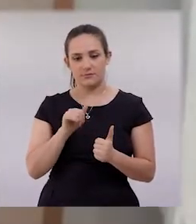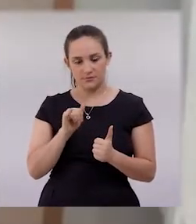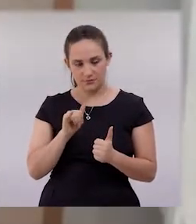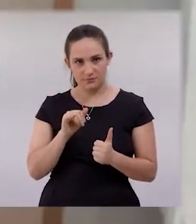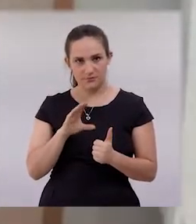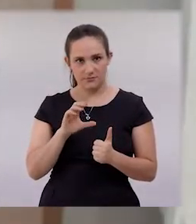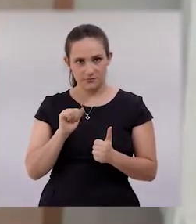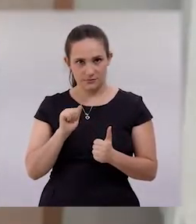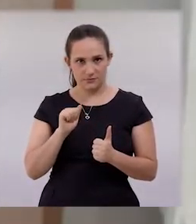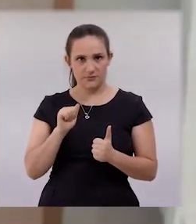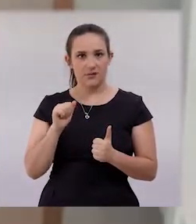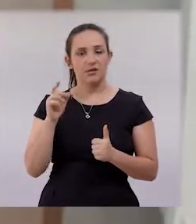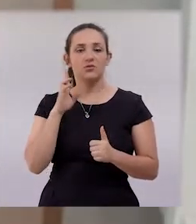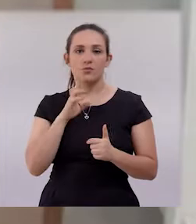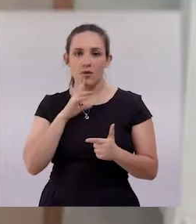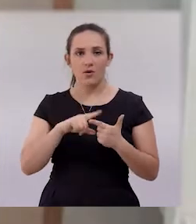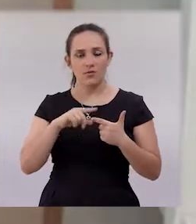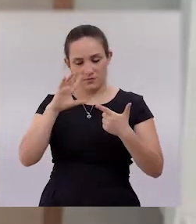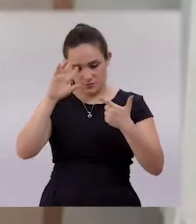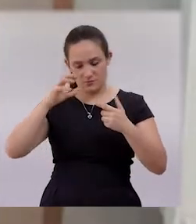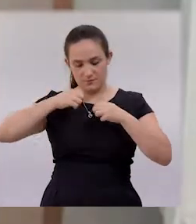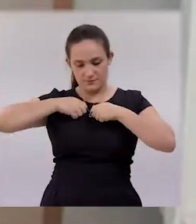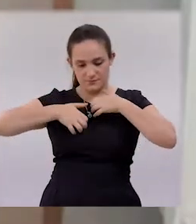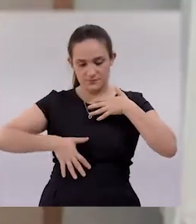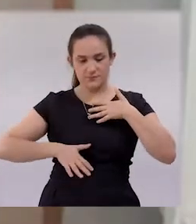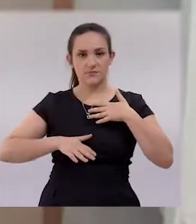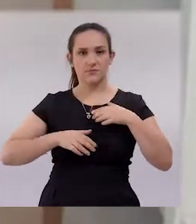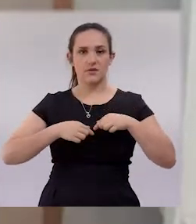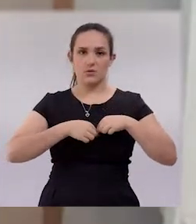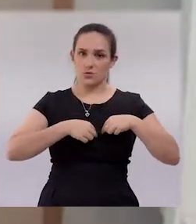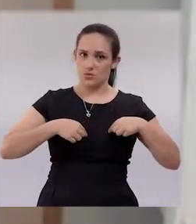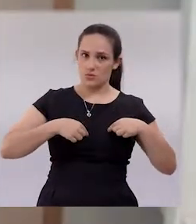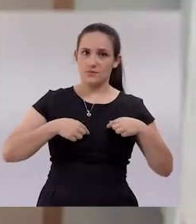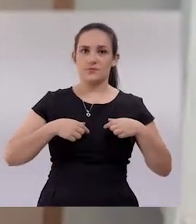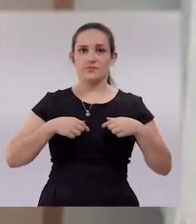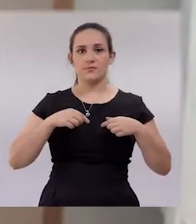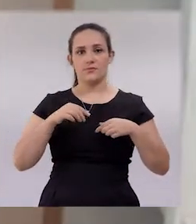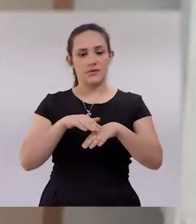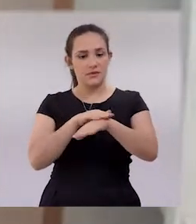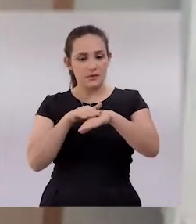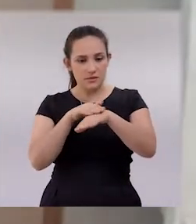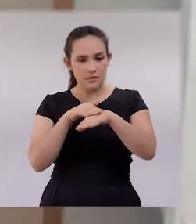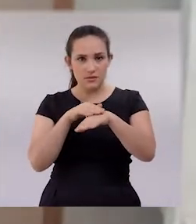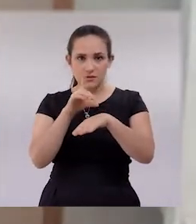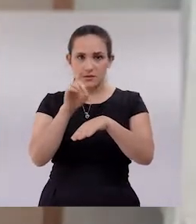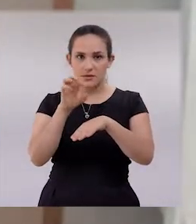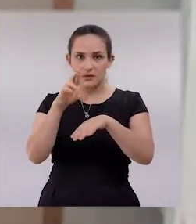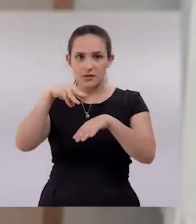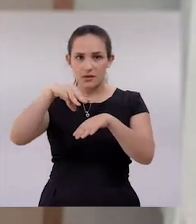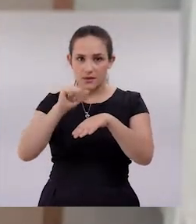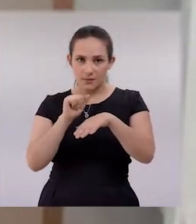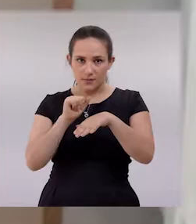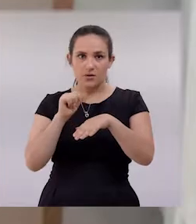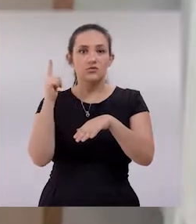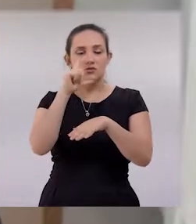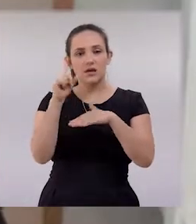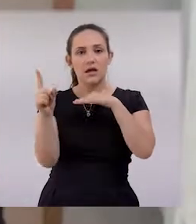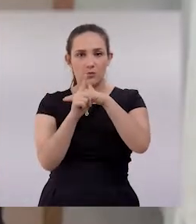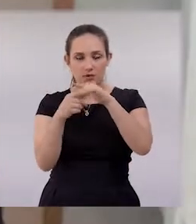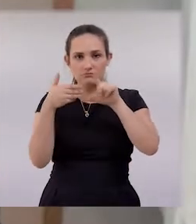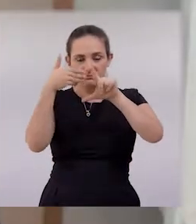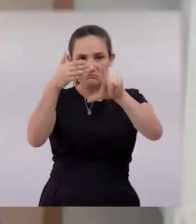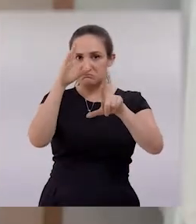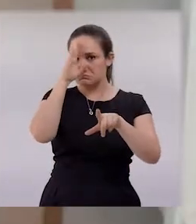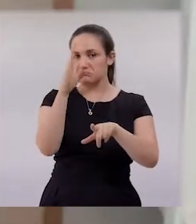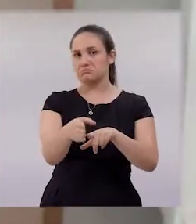médica, neurologia, reumatologia, alergologia, dermatologia, são exemplos de especialidades onde a